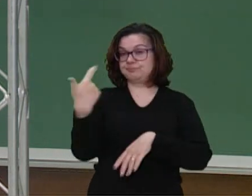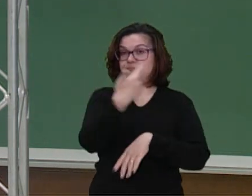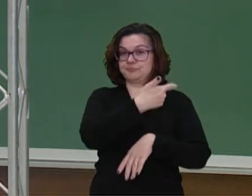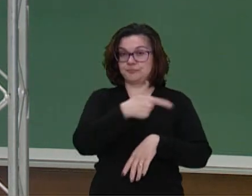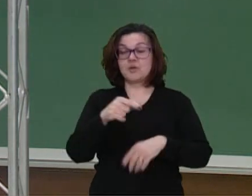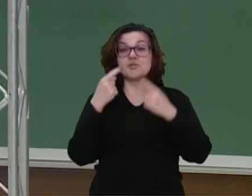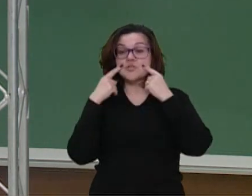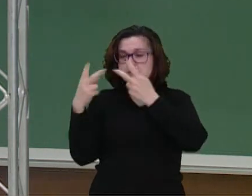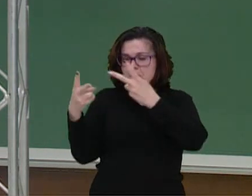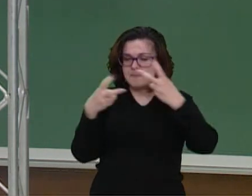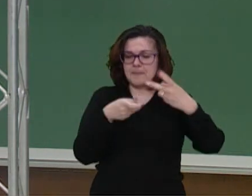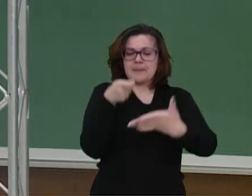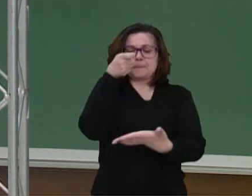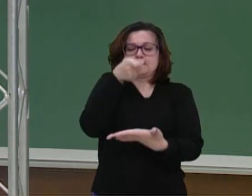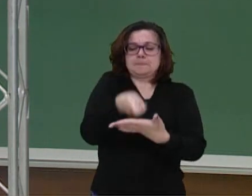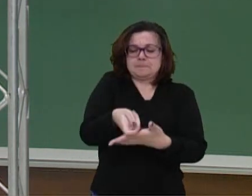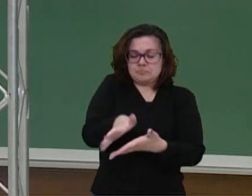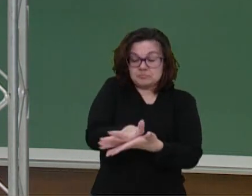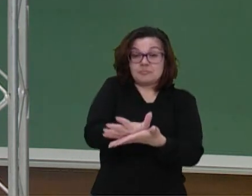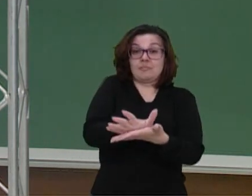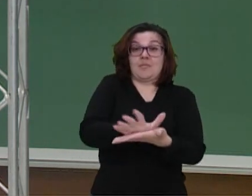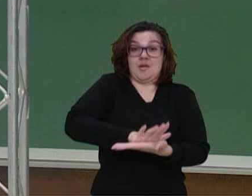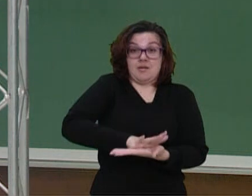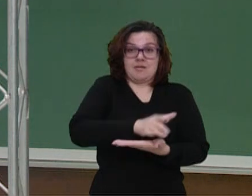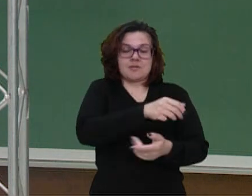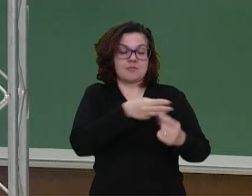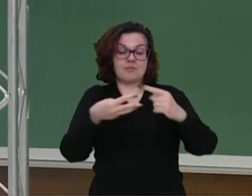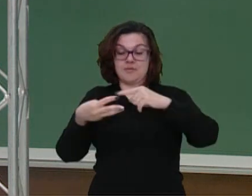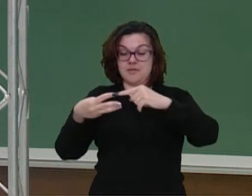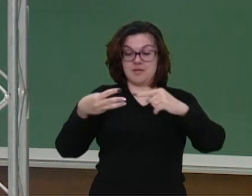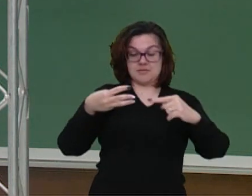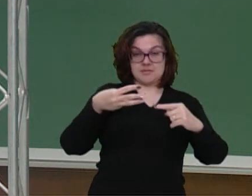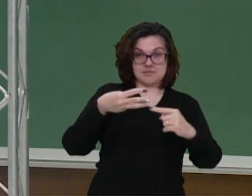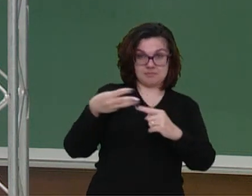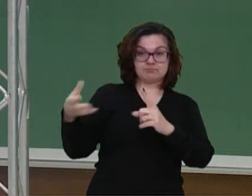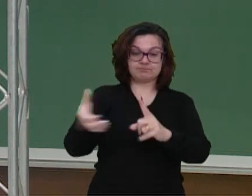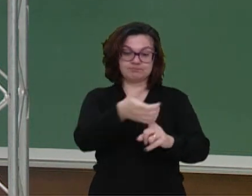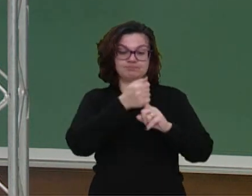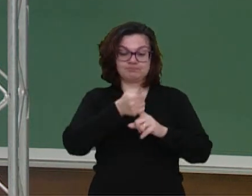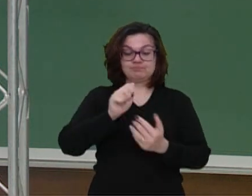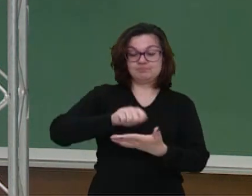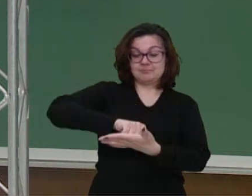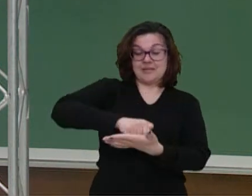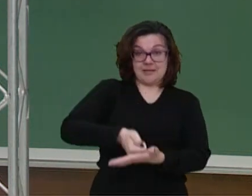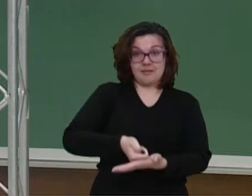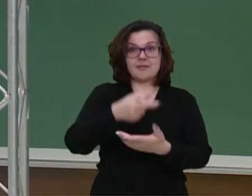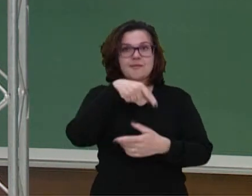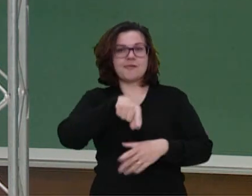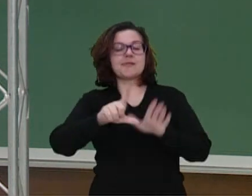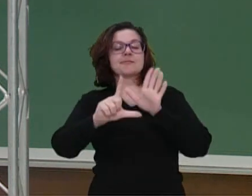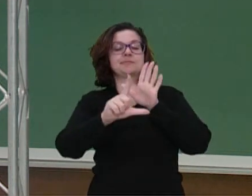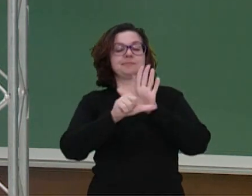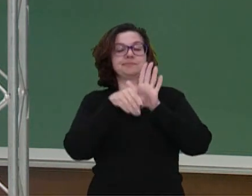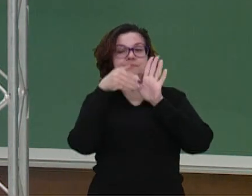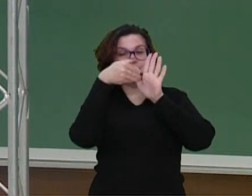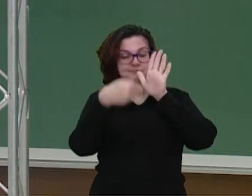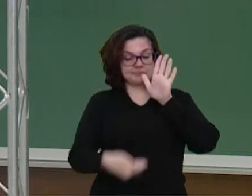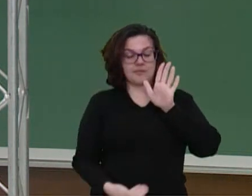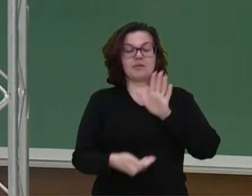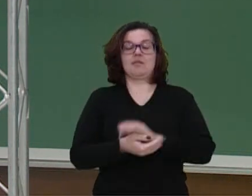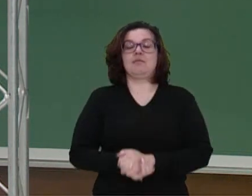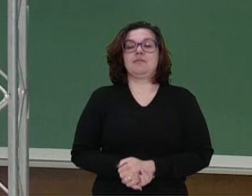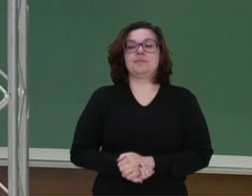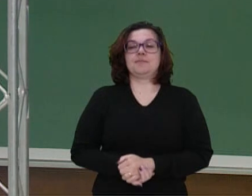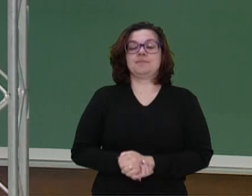mais duros, mais autoritários ou, nesses três casos, totalitários, parece que é esta a lei que nós